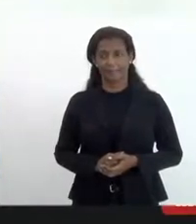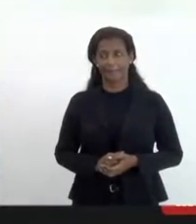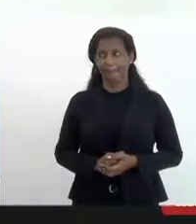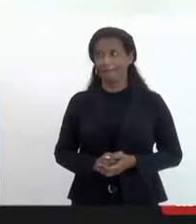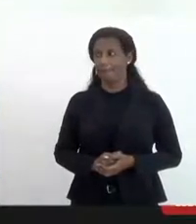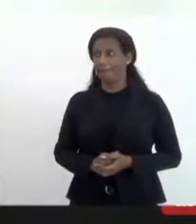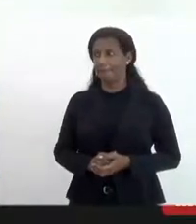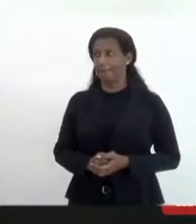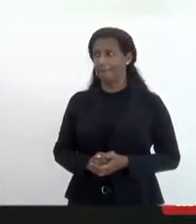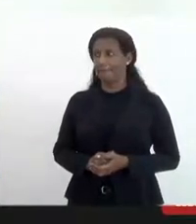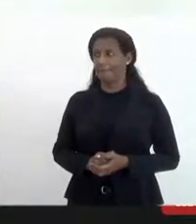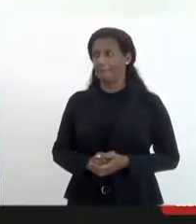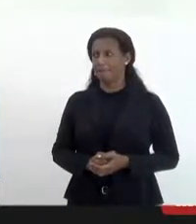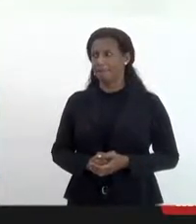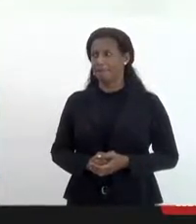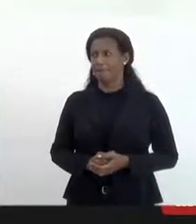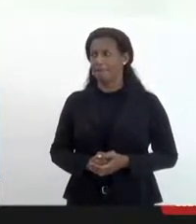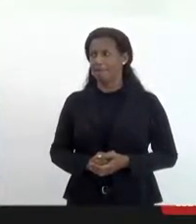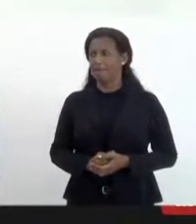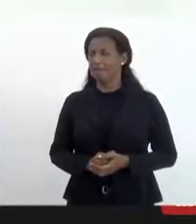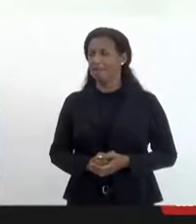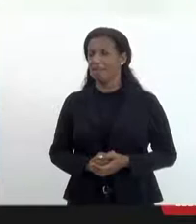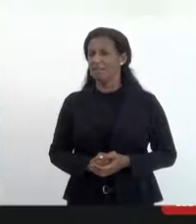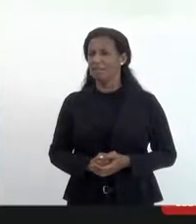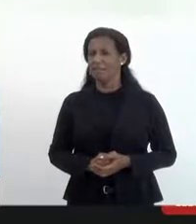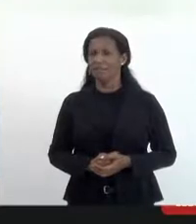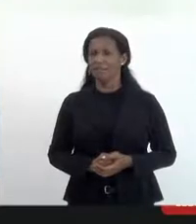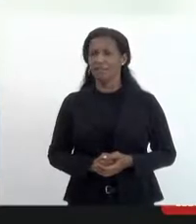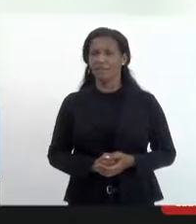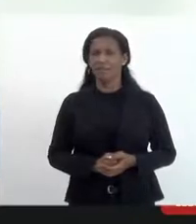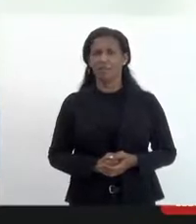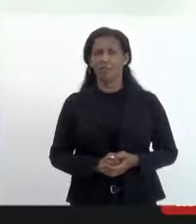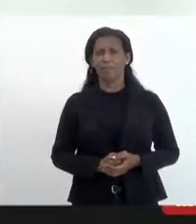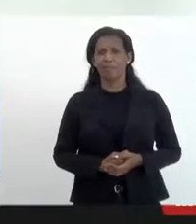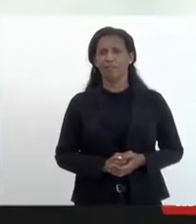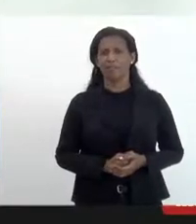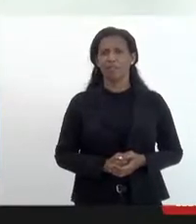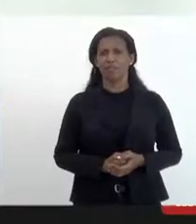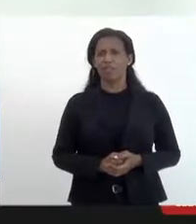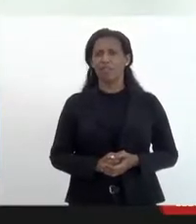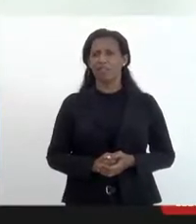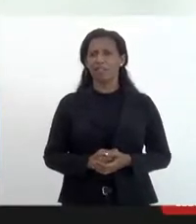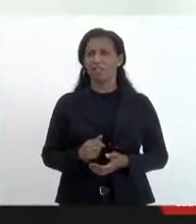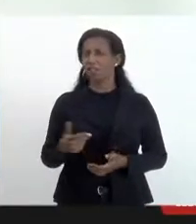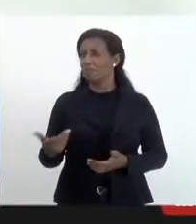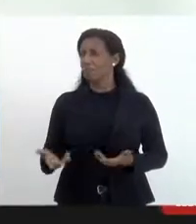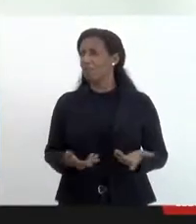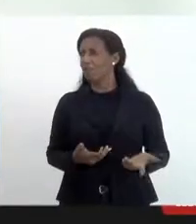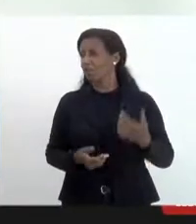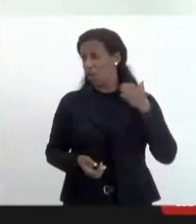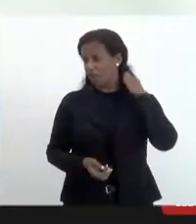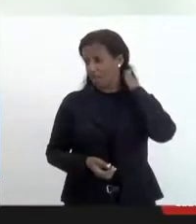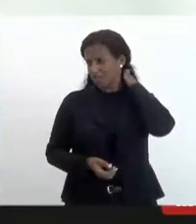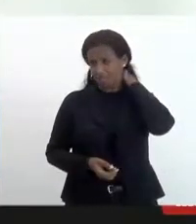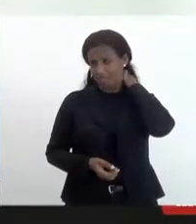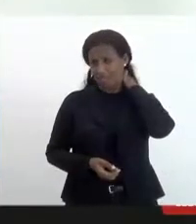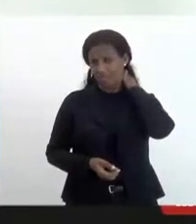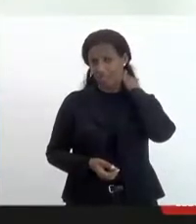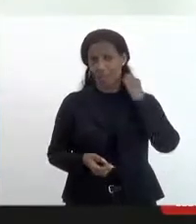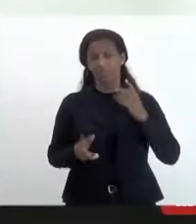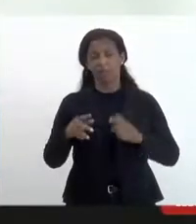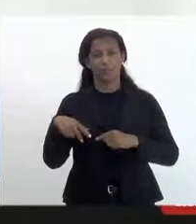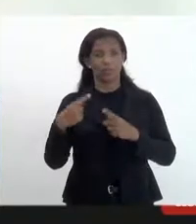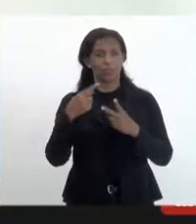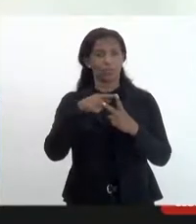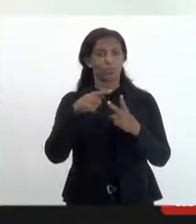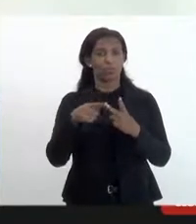Para, inclusive, diminuir violentamente as demandas judiciárias e as cobranças